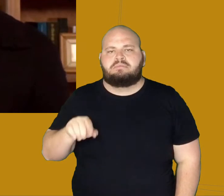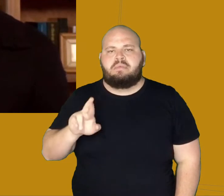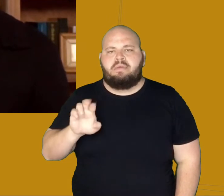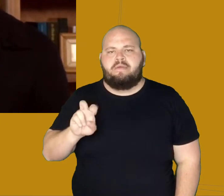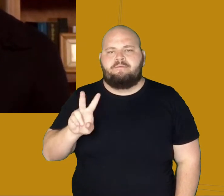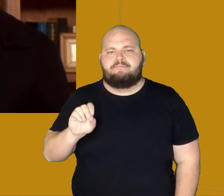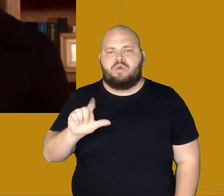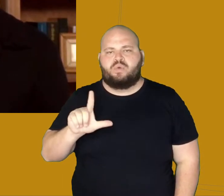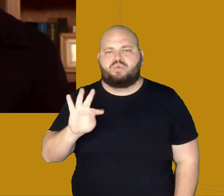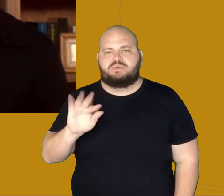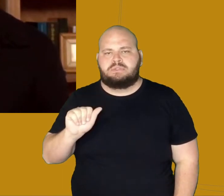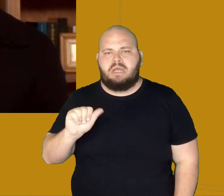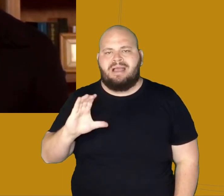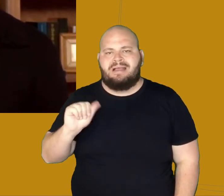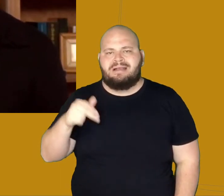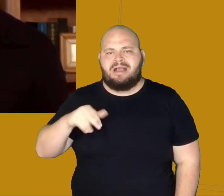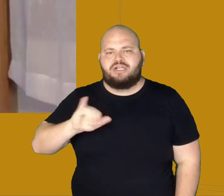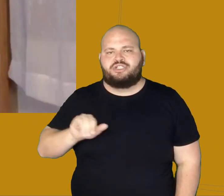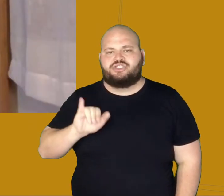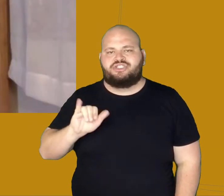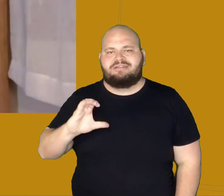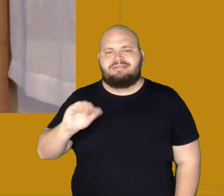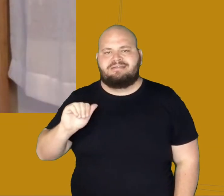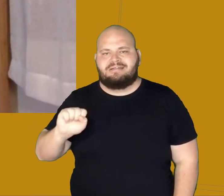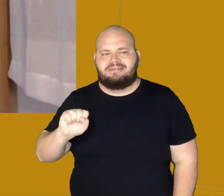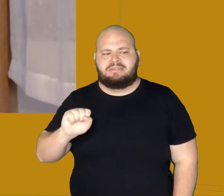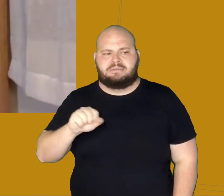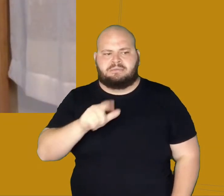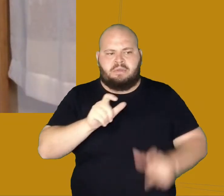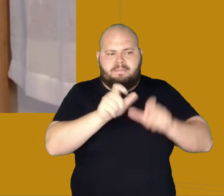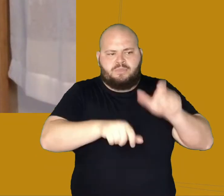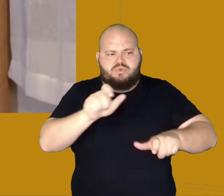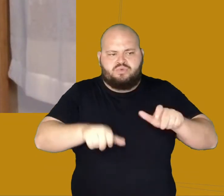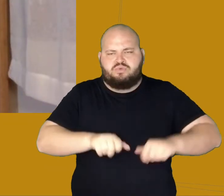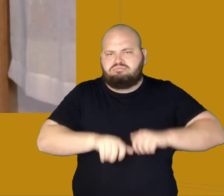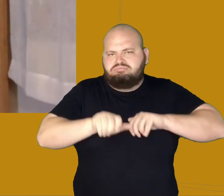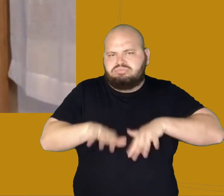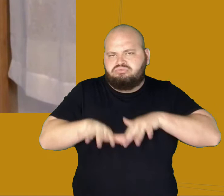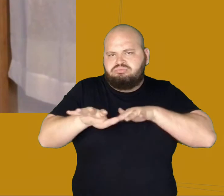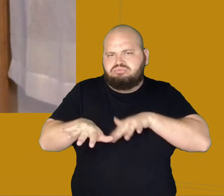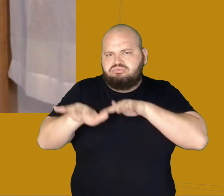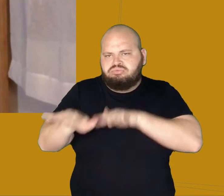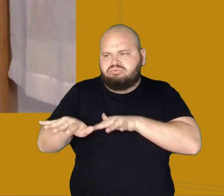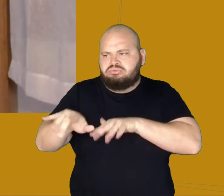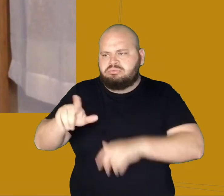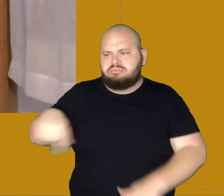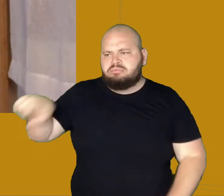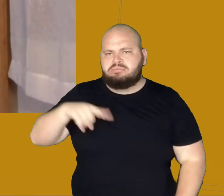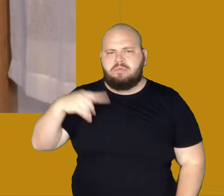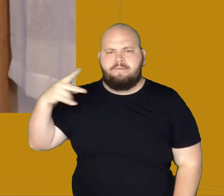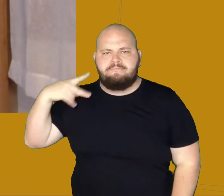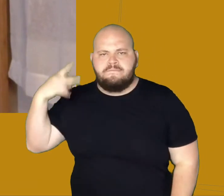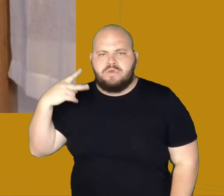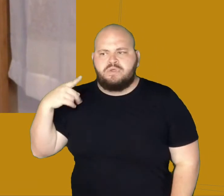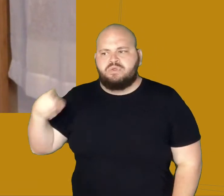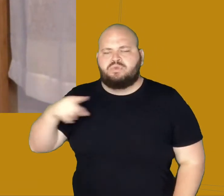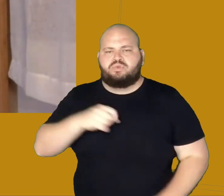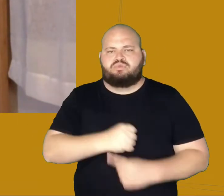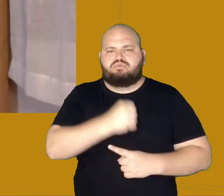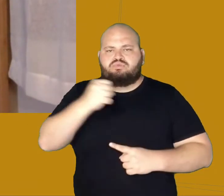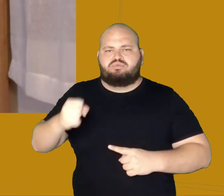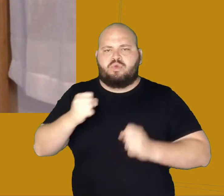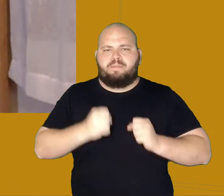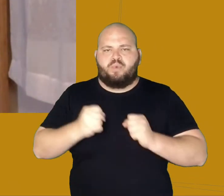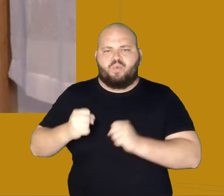a chamada Revolta dos Canjicas. Os rebeldes marcham até a Câmara, prendem os vereadores e o barbeiro assume o